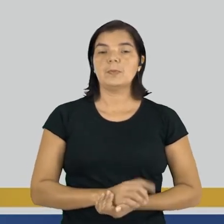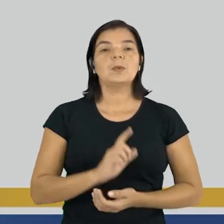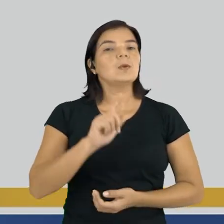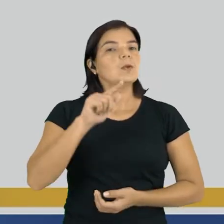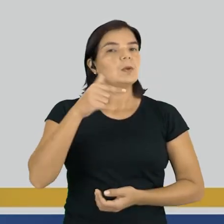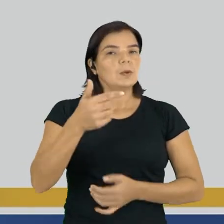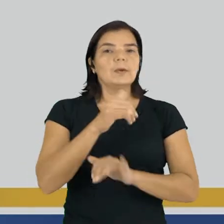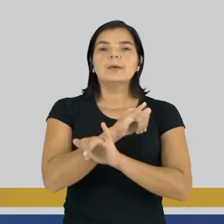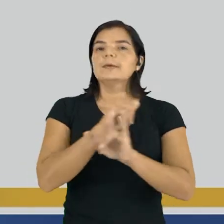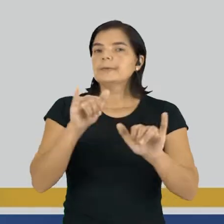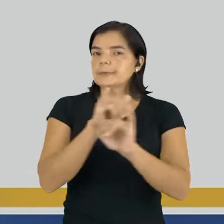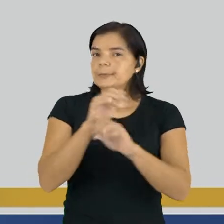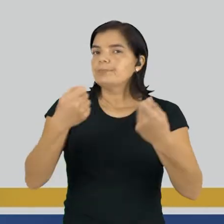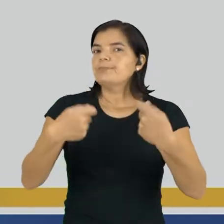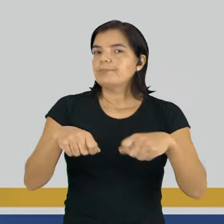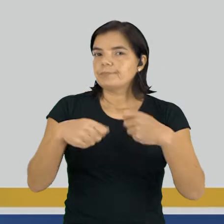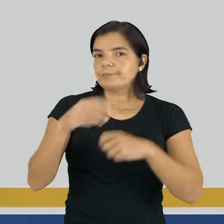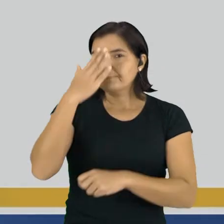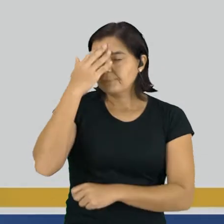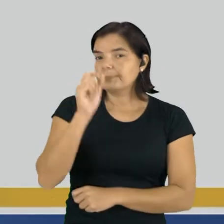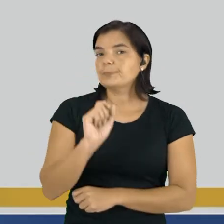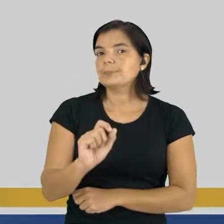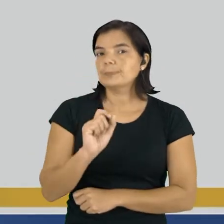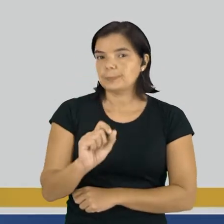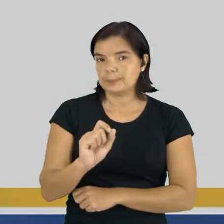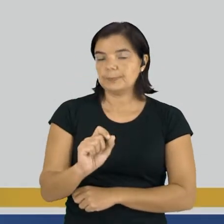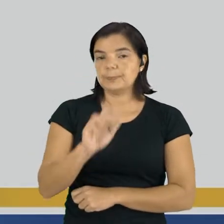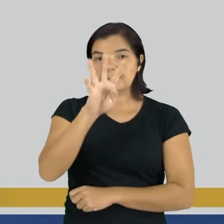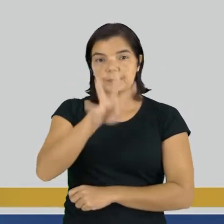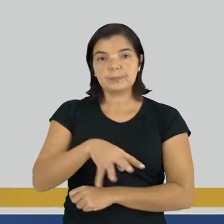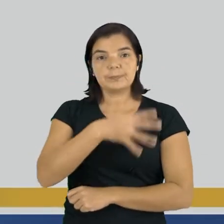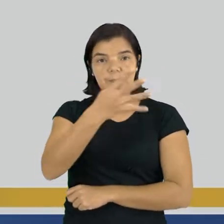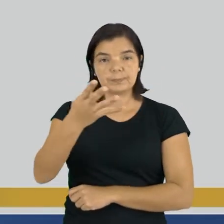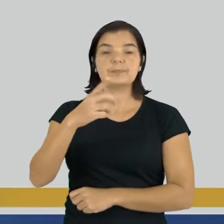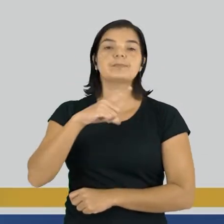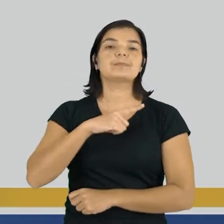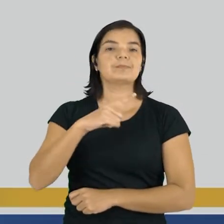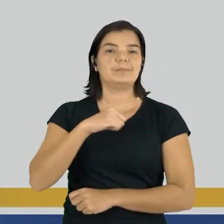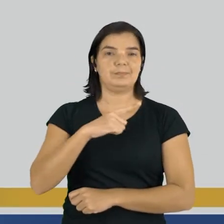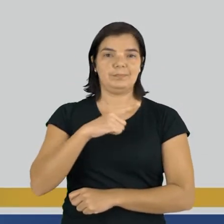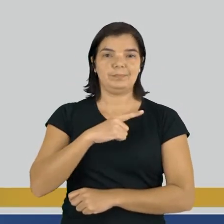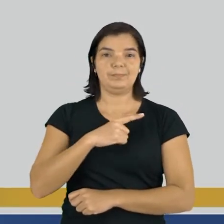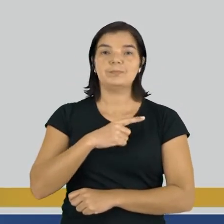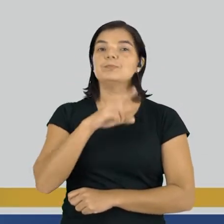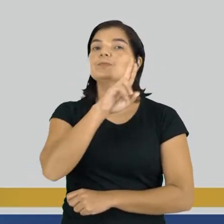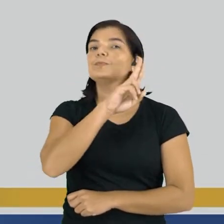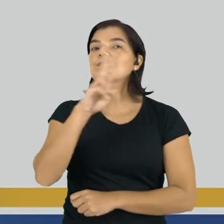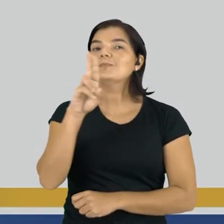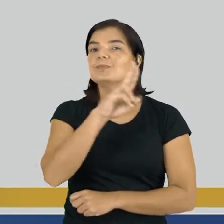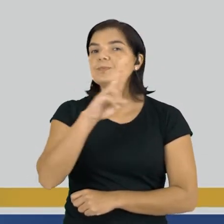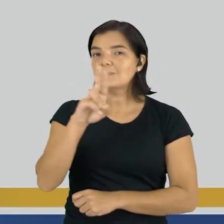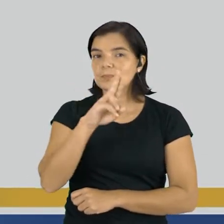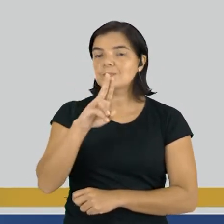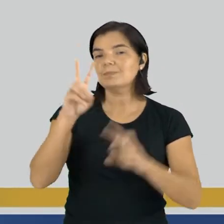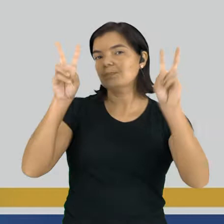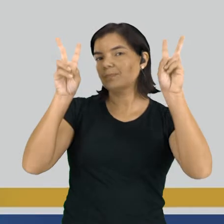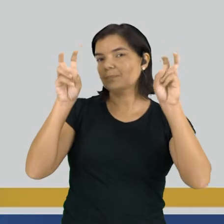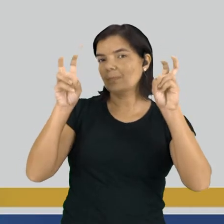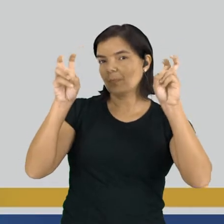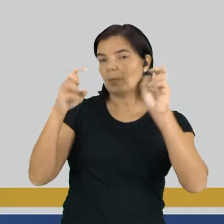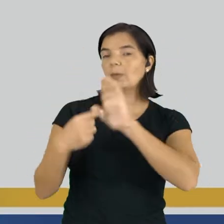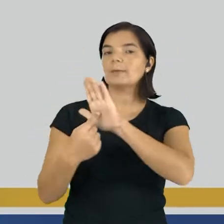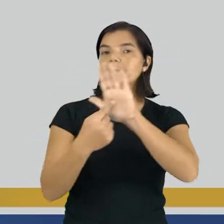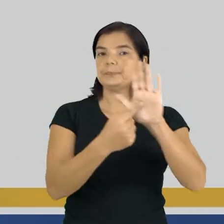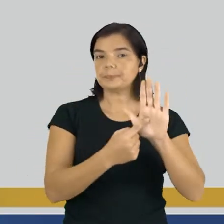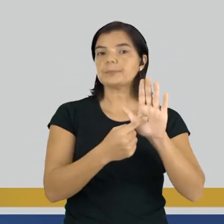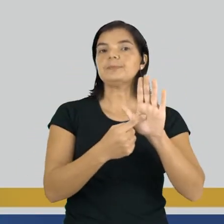Uma outra informação que nós precisamos saber é que a tabela deve possuir um nome, que